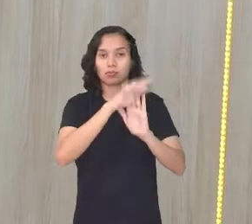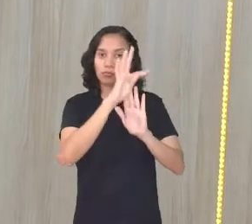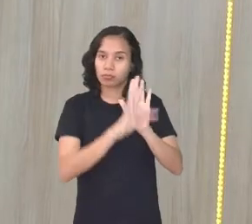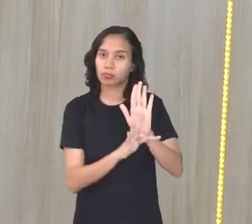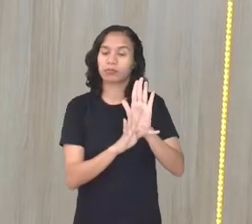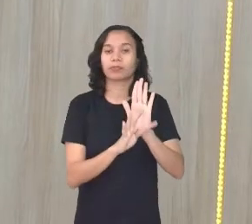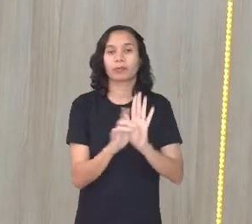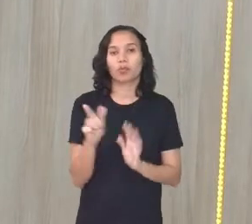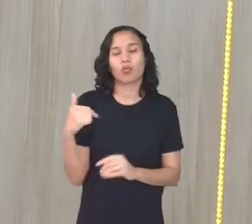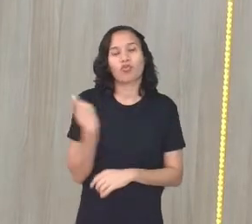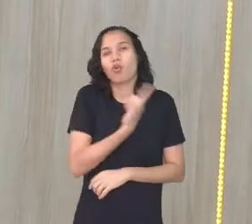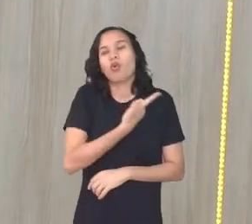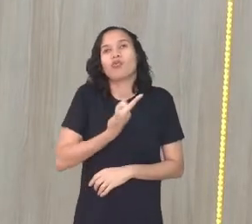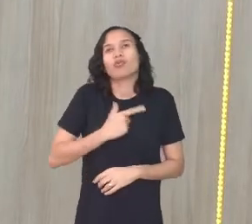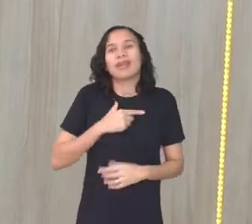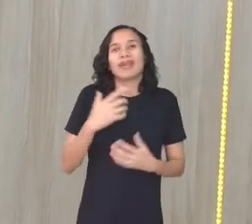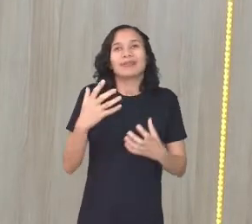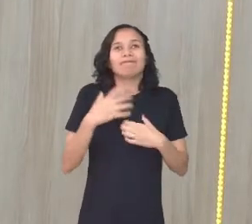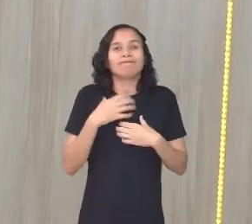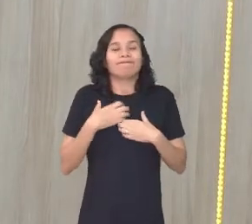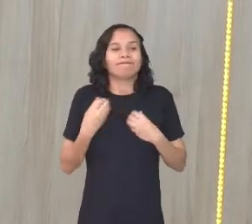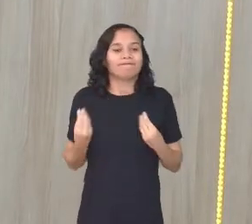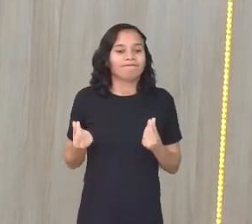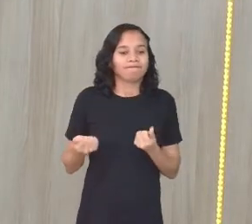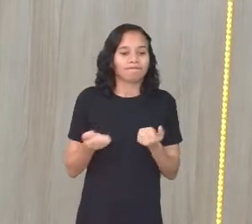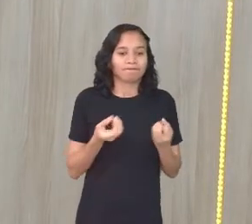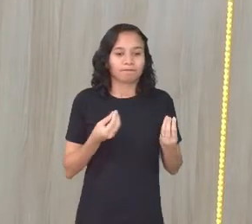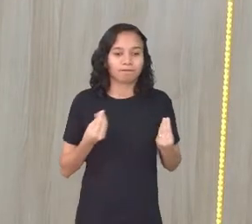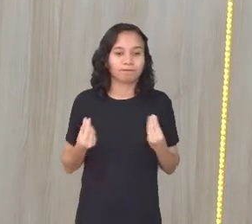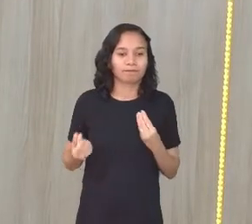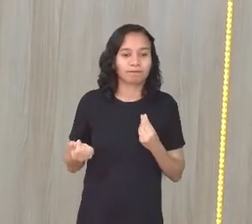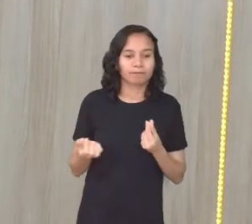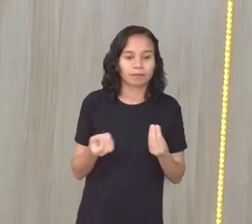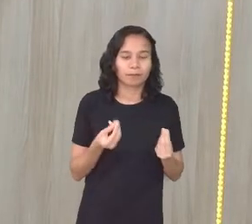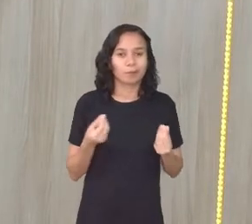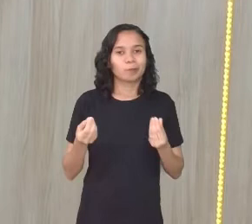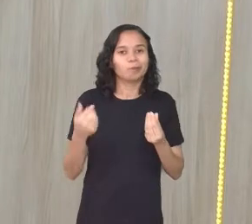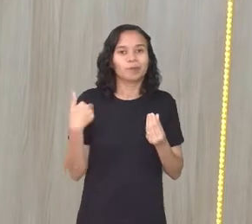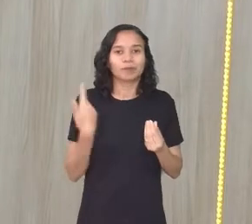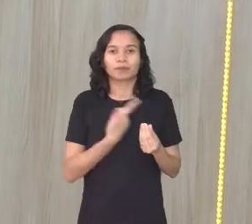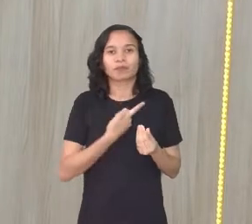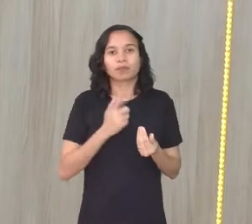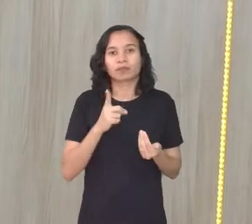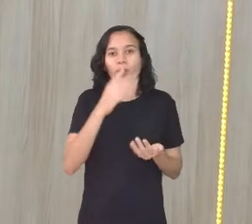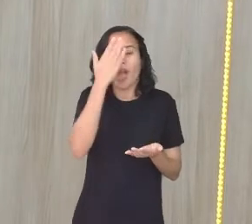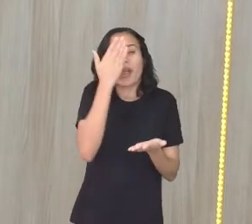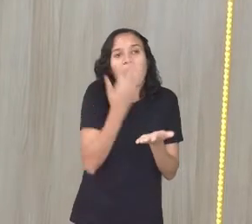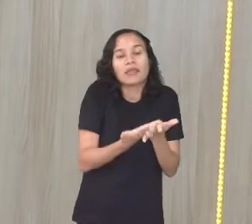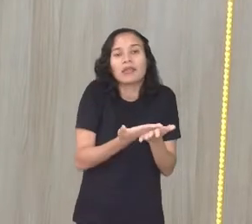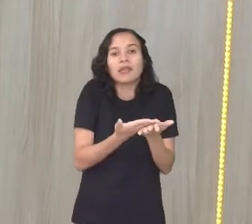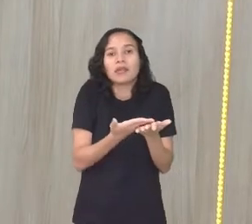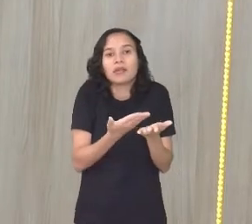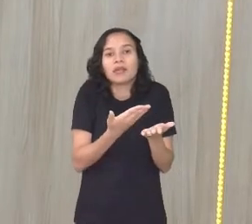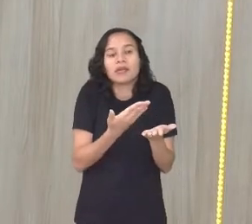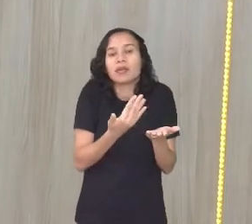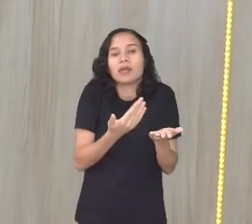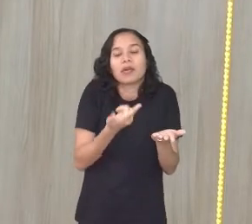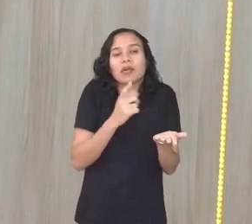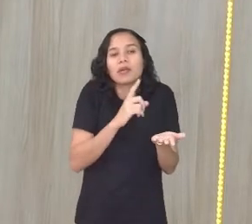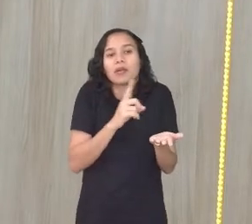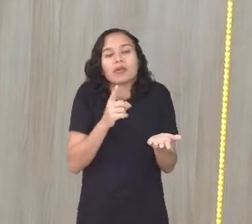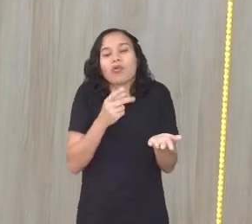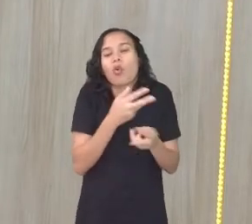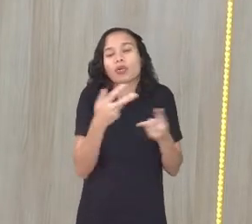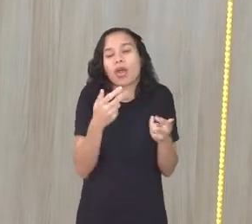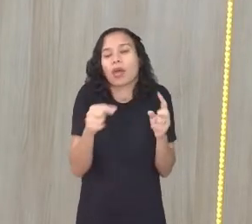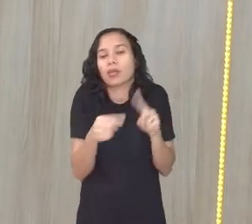Para que a gente não seja, digamos assim, levado a uma falsa interpretação, não